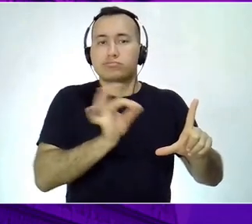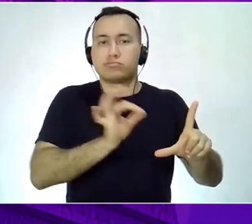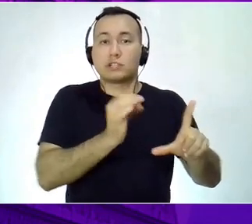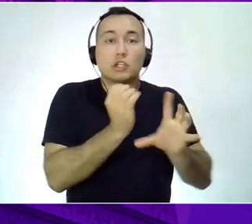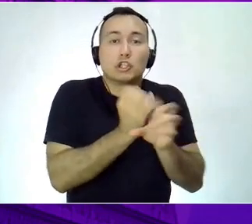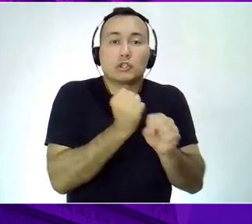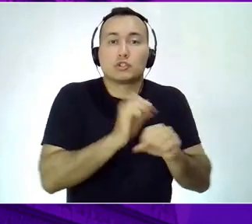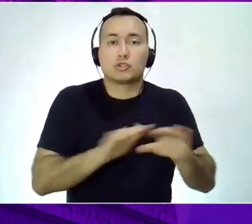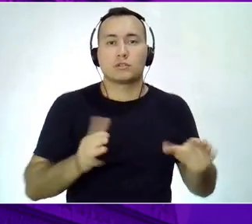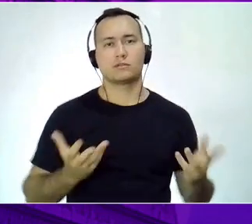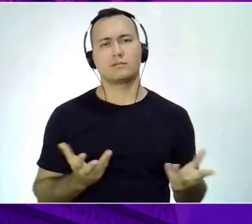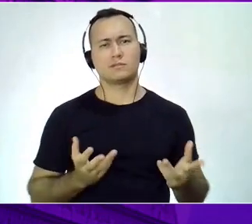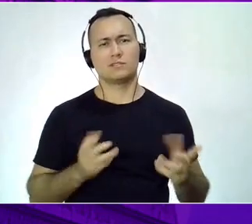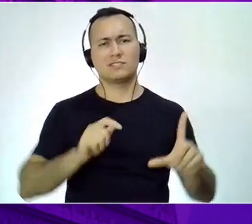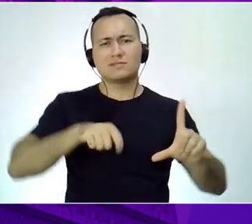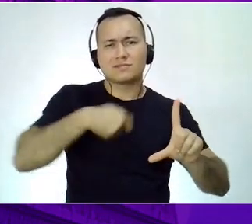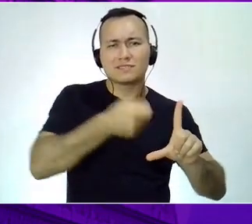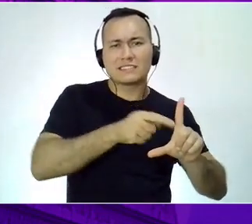o tipo de